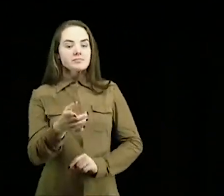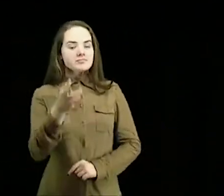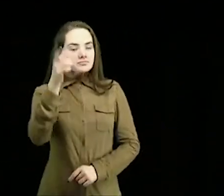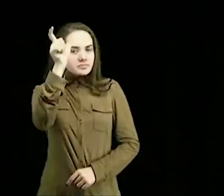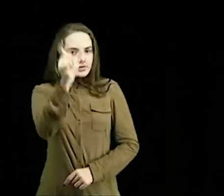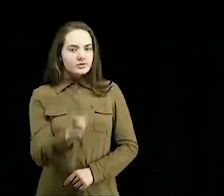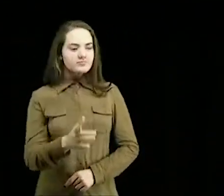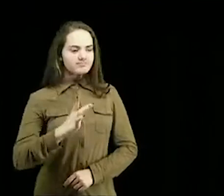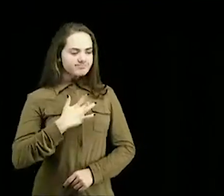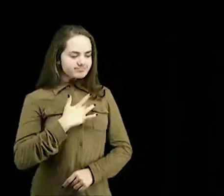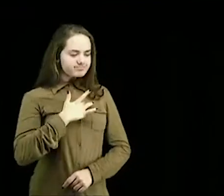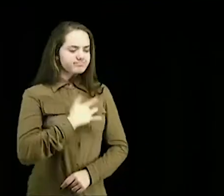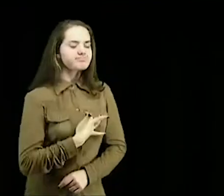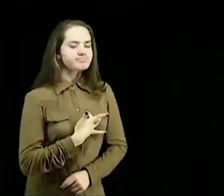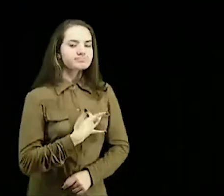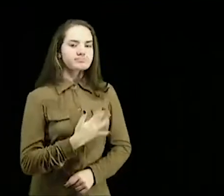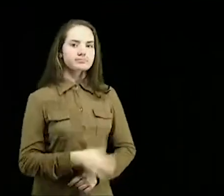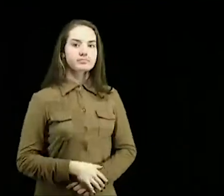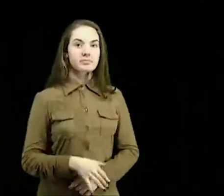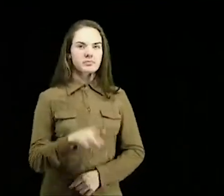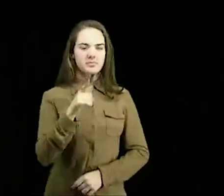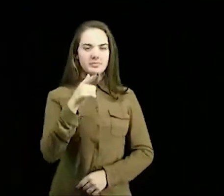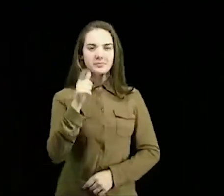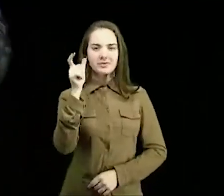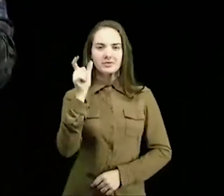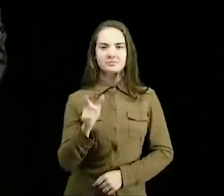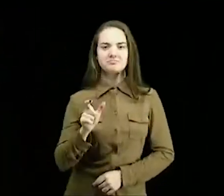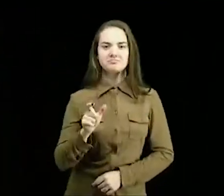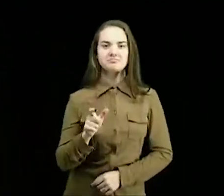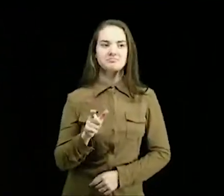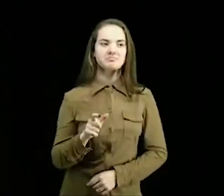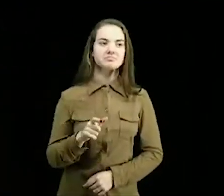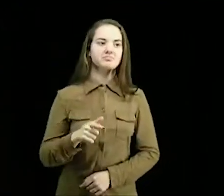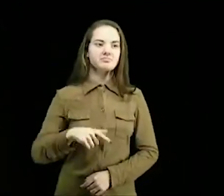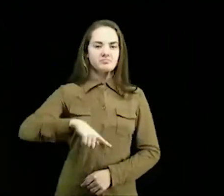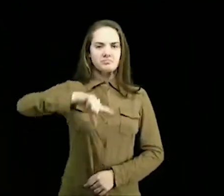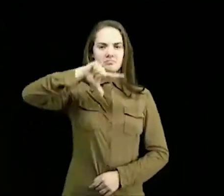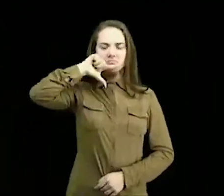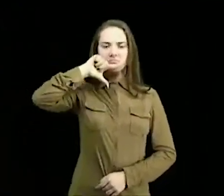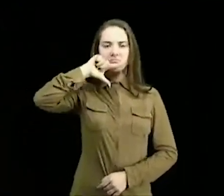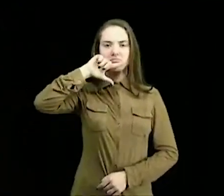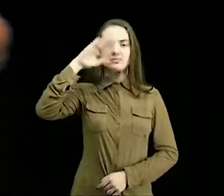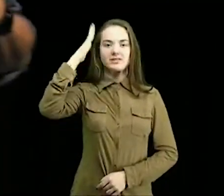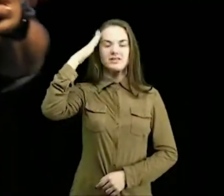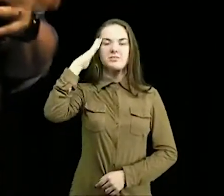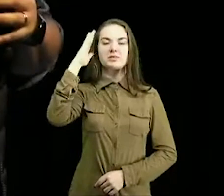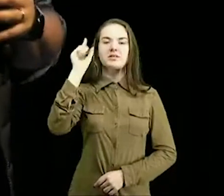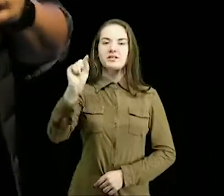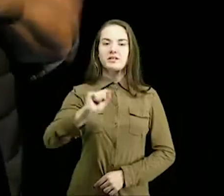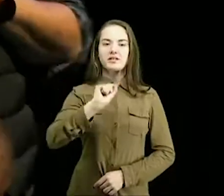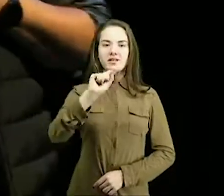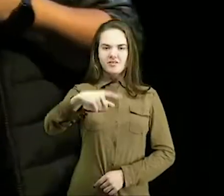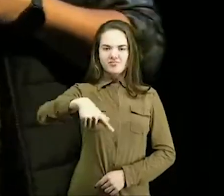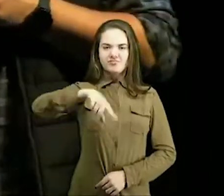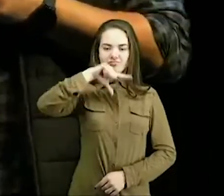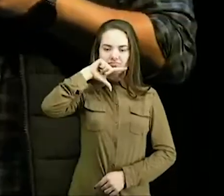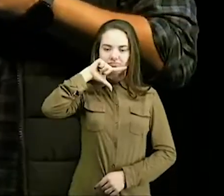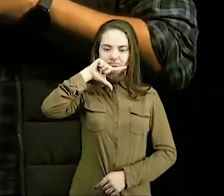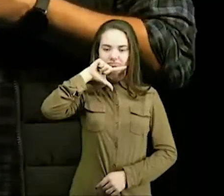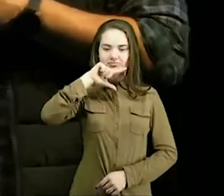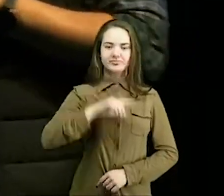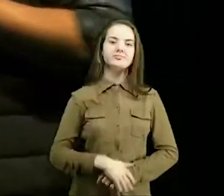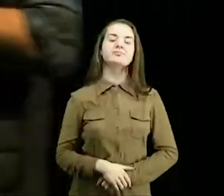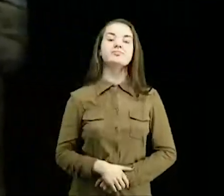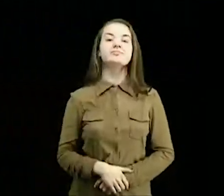pessoa antipática. Quer ver aquele sujeito? Pastor, ele é um antipático. Talvez você tenha casado aí com um homem antipático, meu irmão.